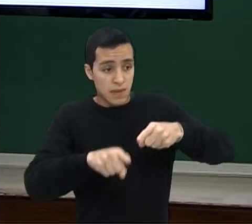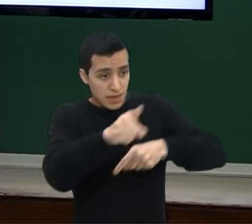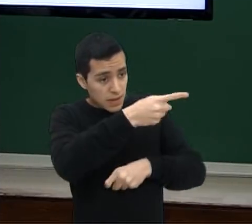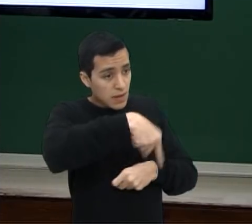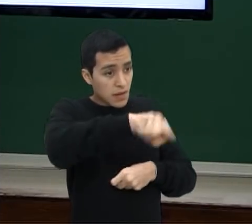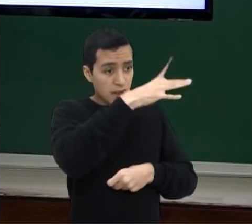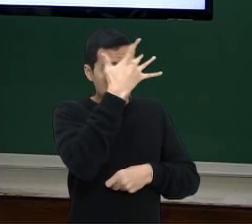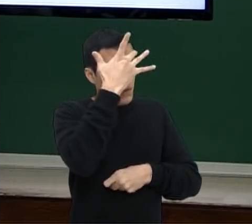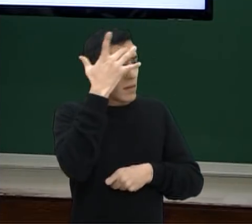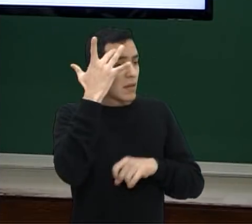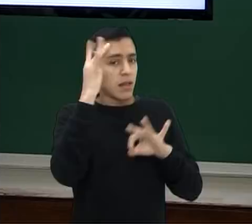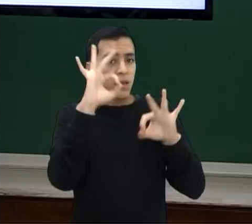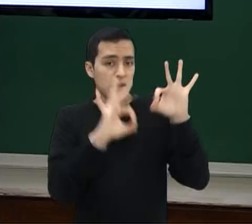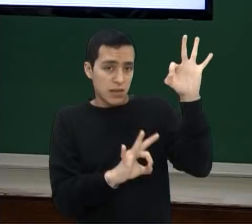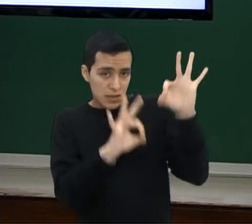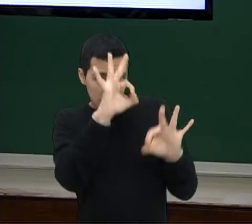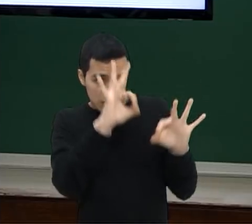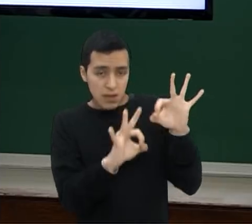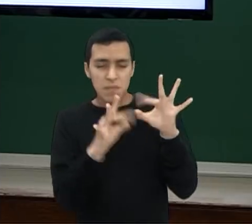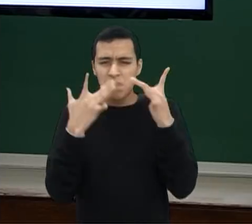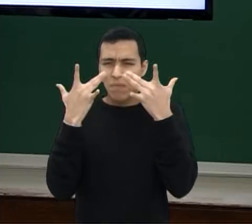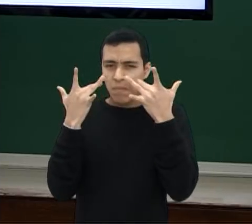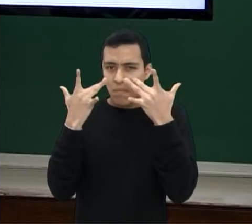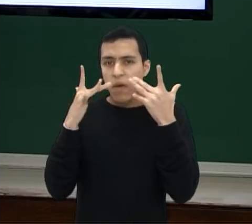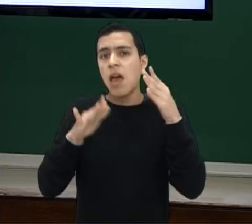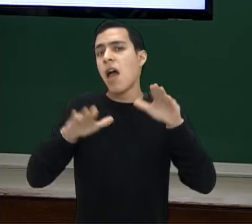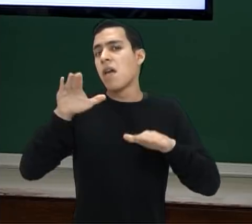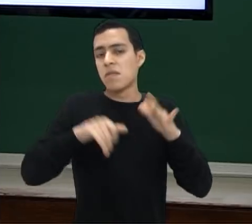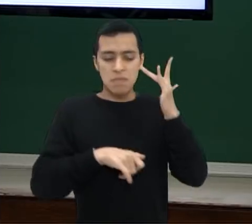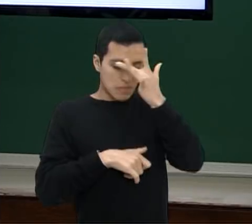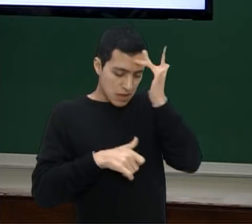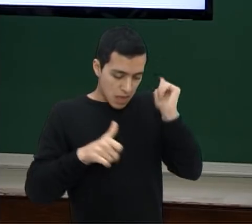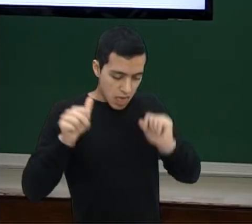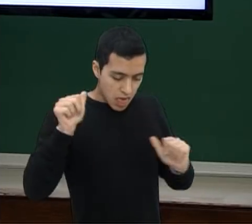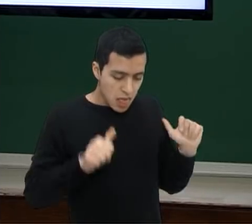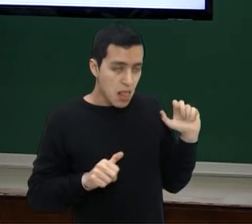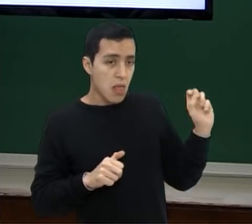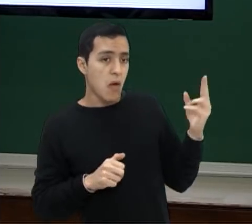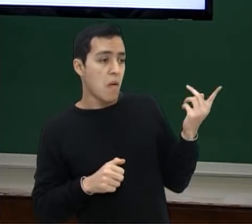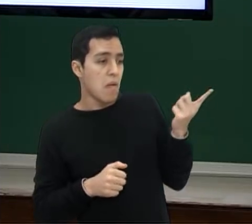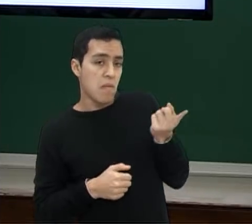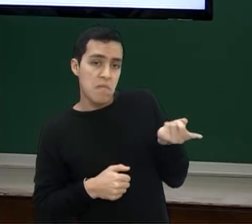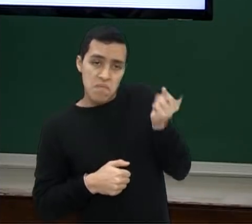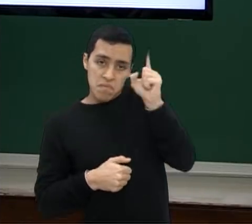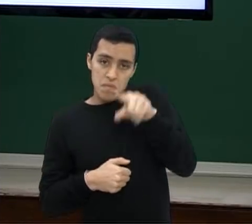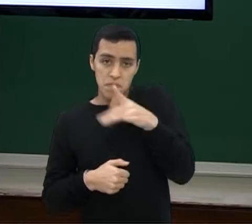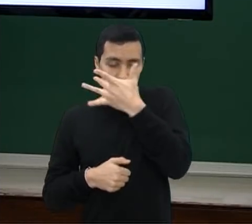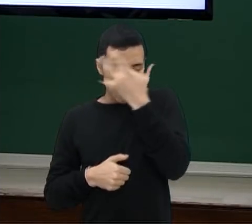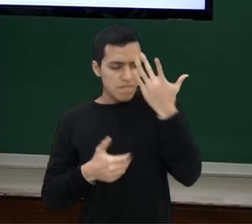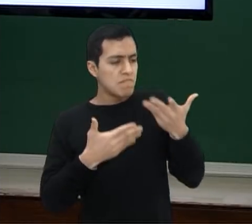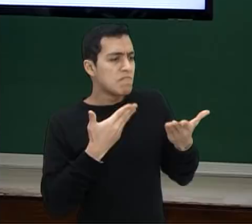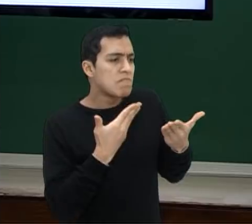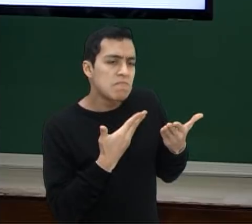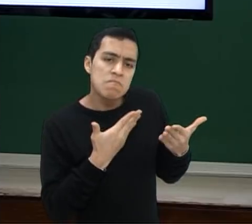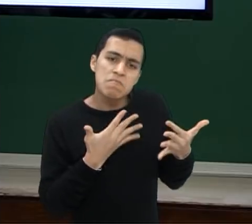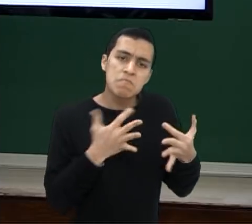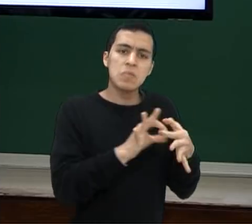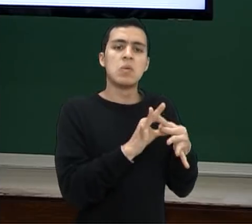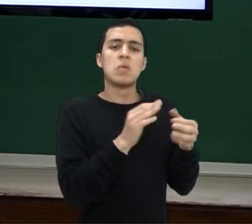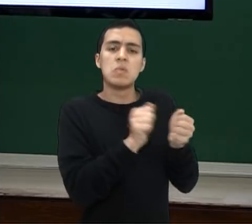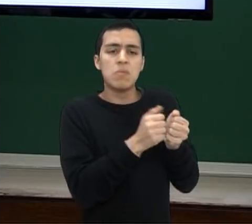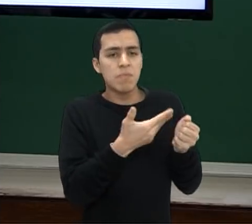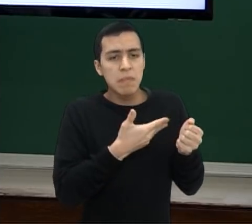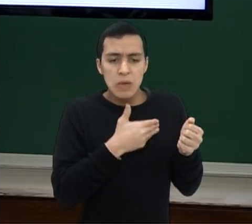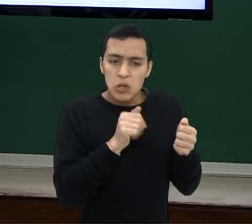estão ali elaborando a peça, seja na condição de atores, seja na condição de parceiros ali que estão ajudando,